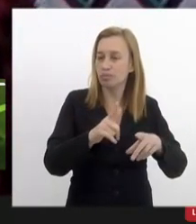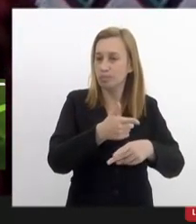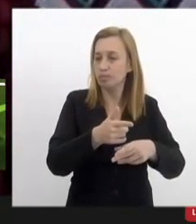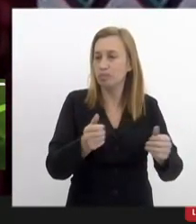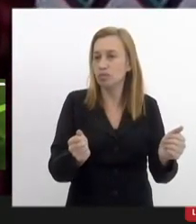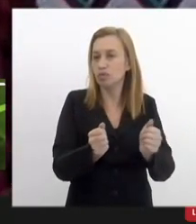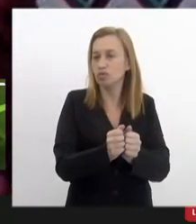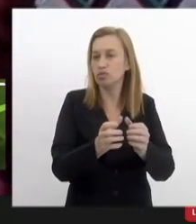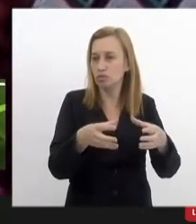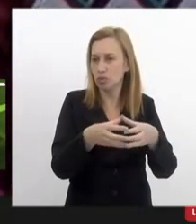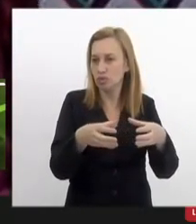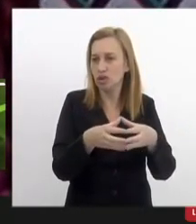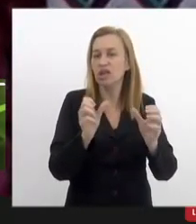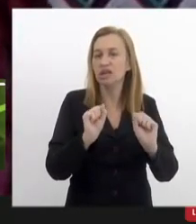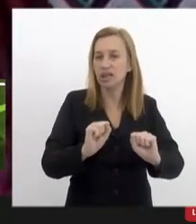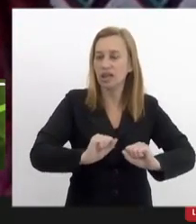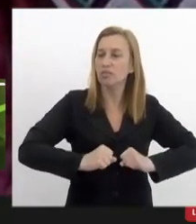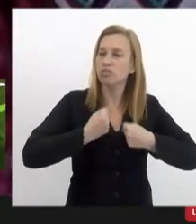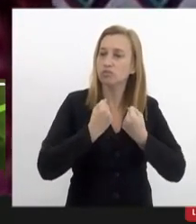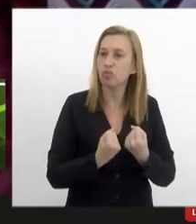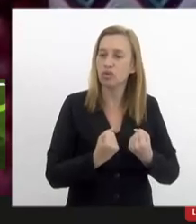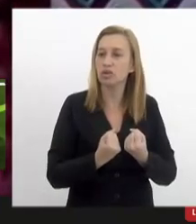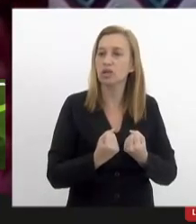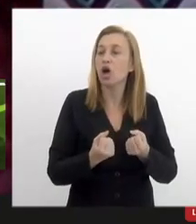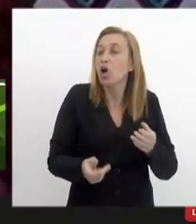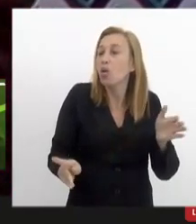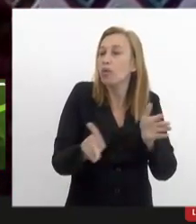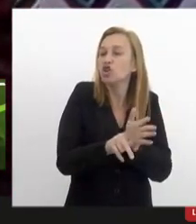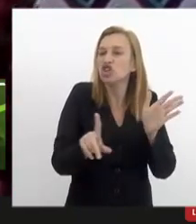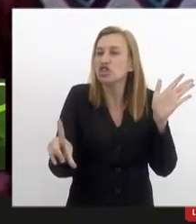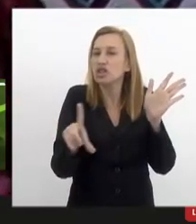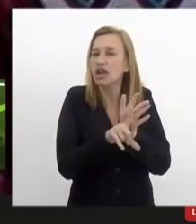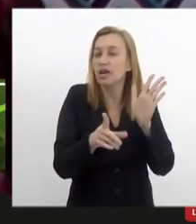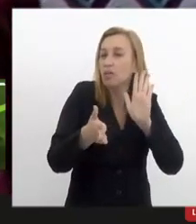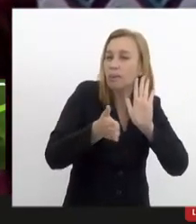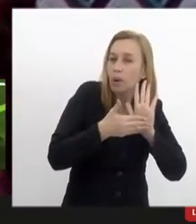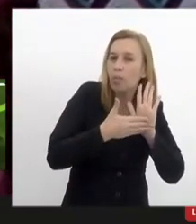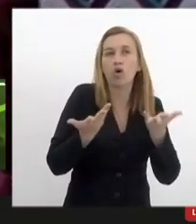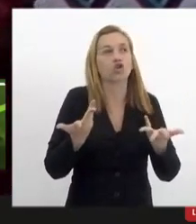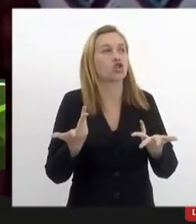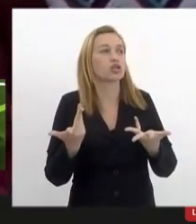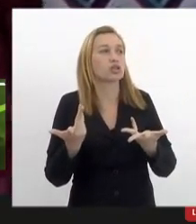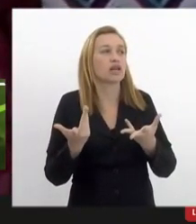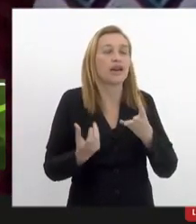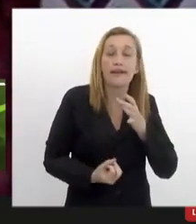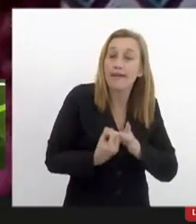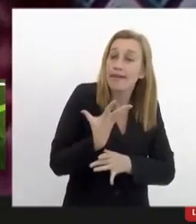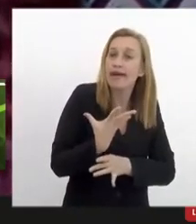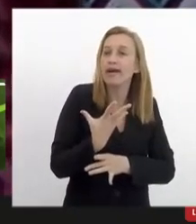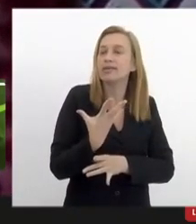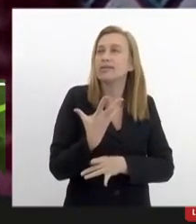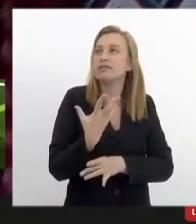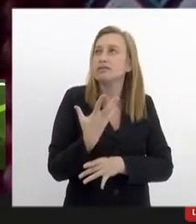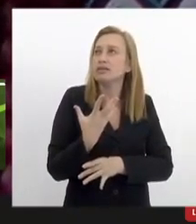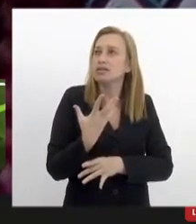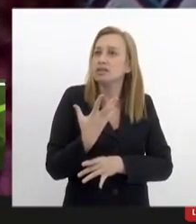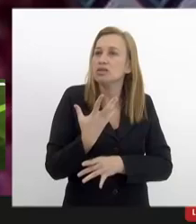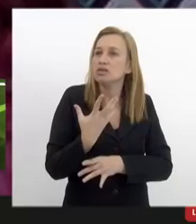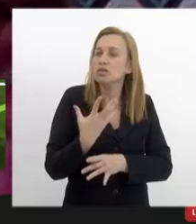haja potência, para que haja força. Um projeto de lei, uma proposta, ela nasce